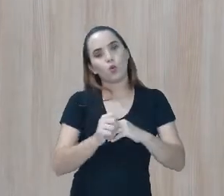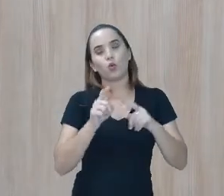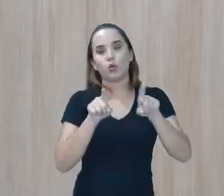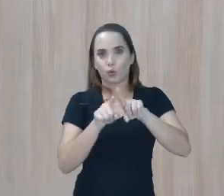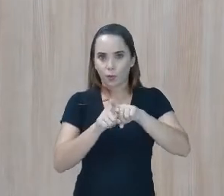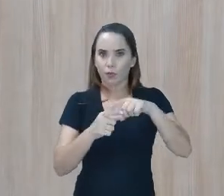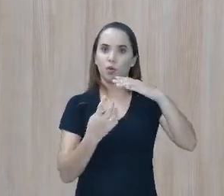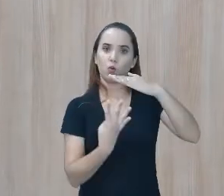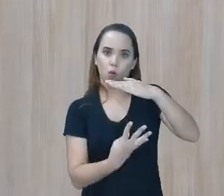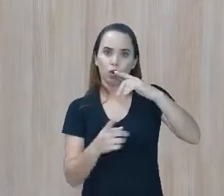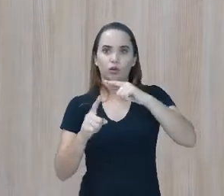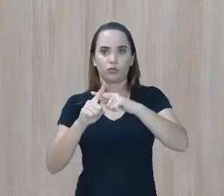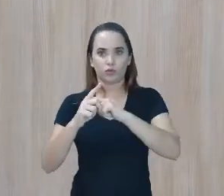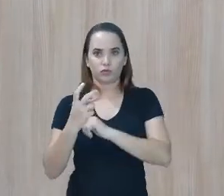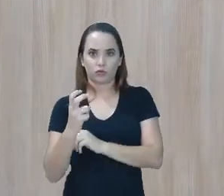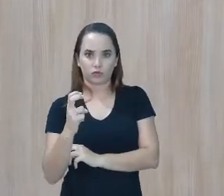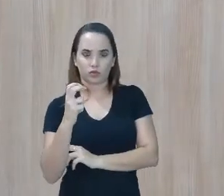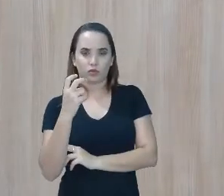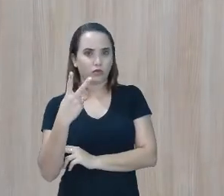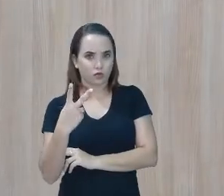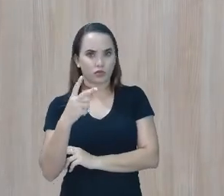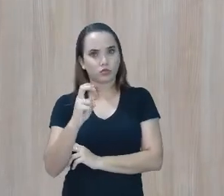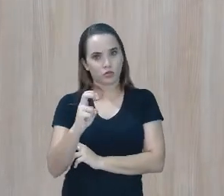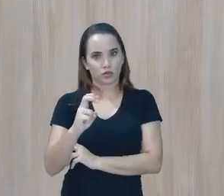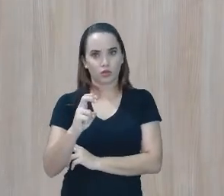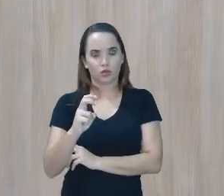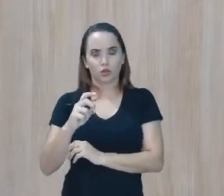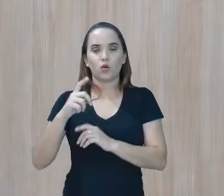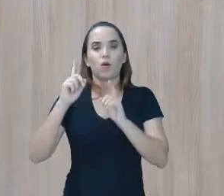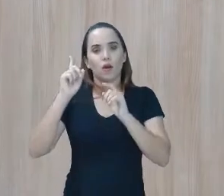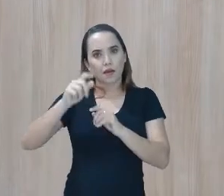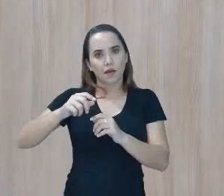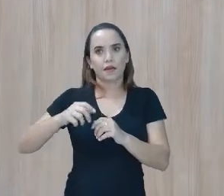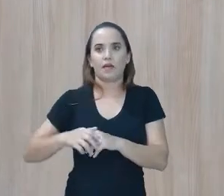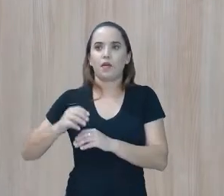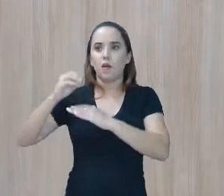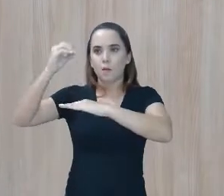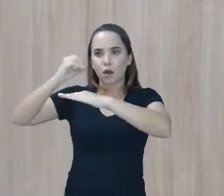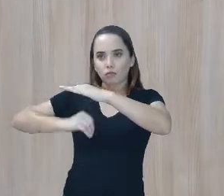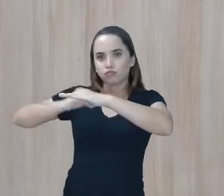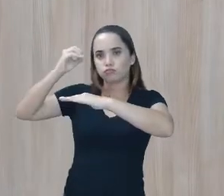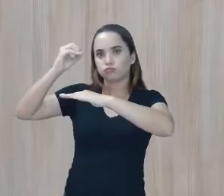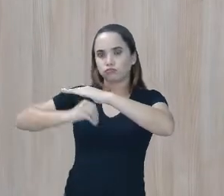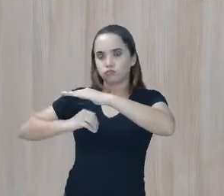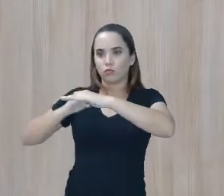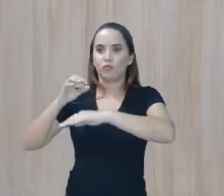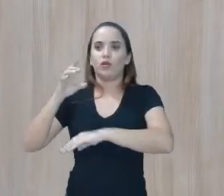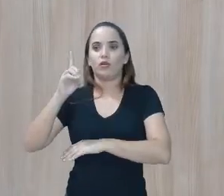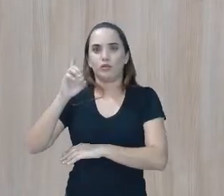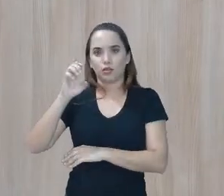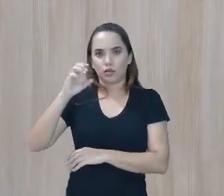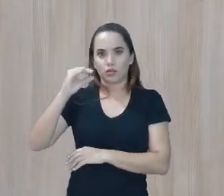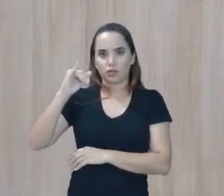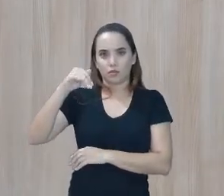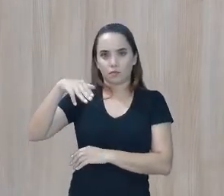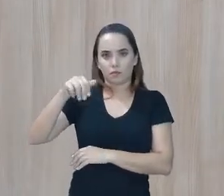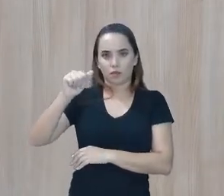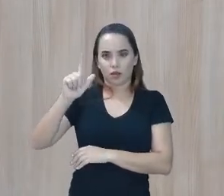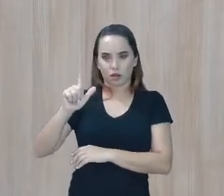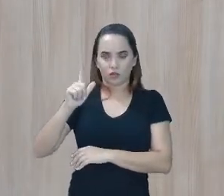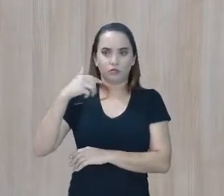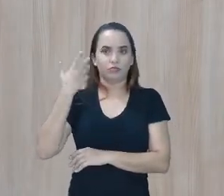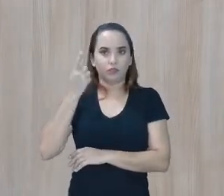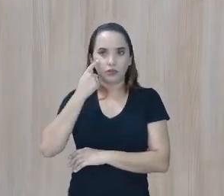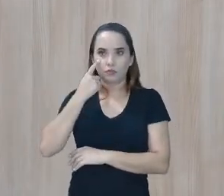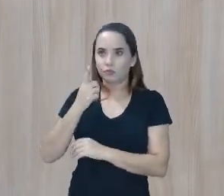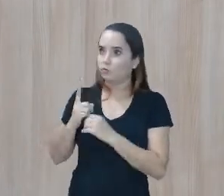uma fração equivalente a 15 sobre 4, que seja uma fração decimal, tá certo? Estando numa